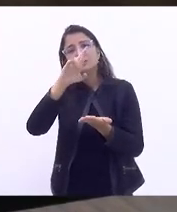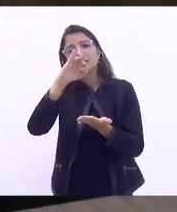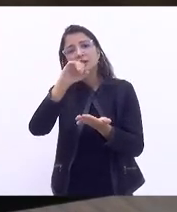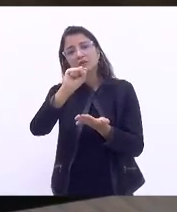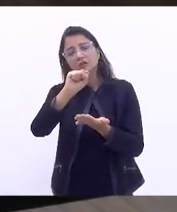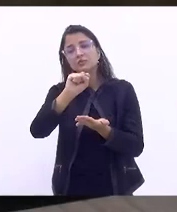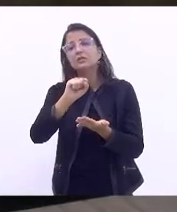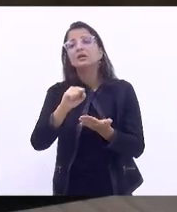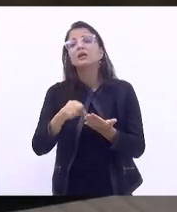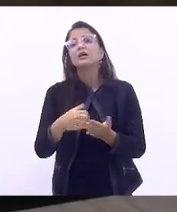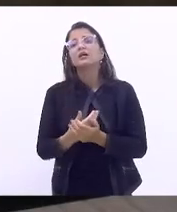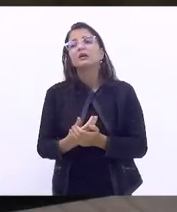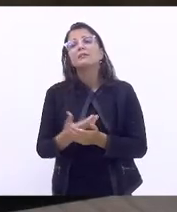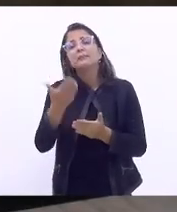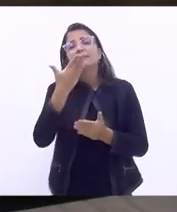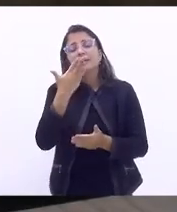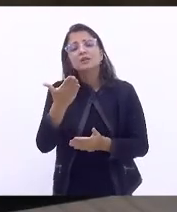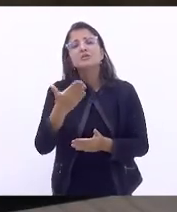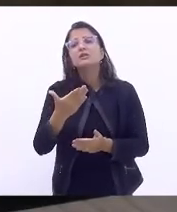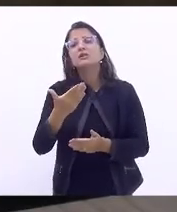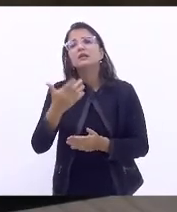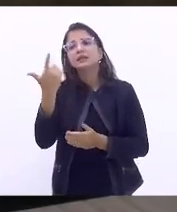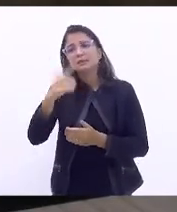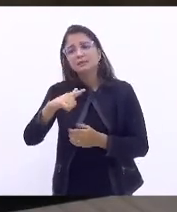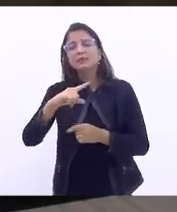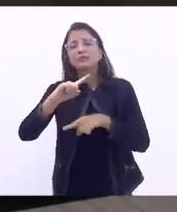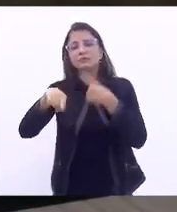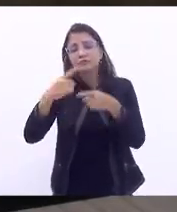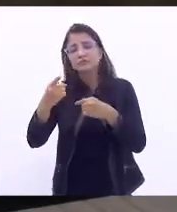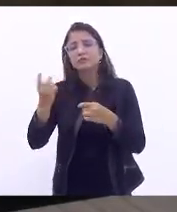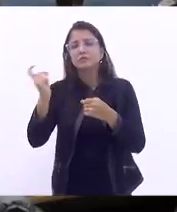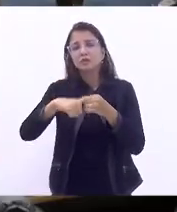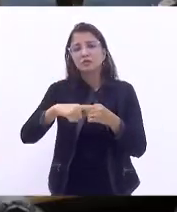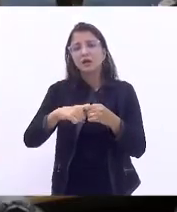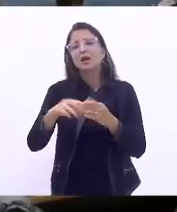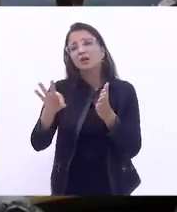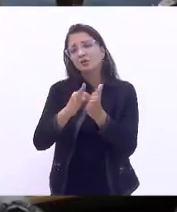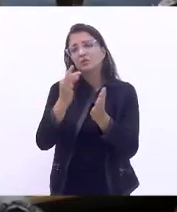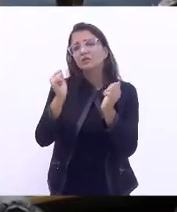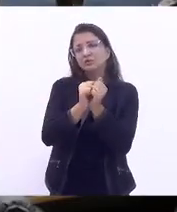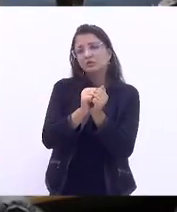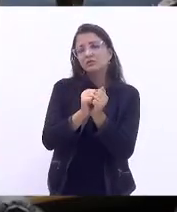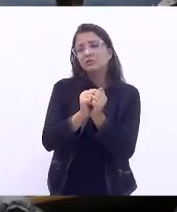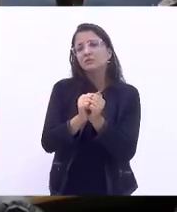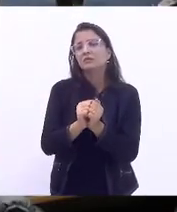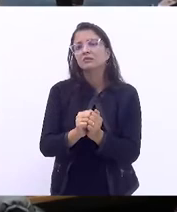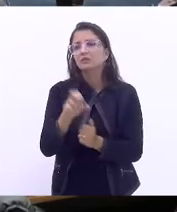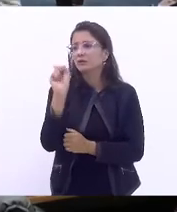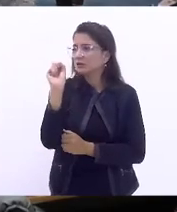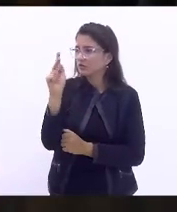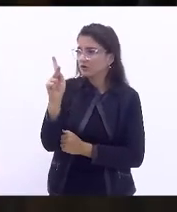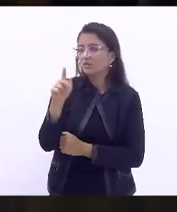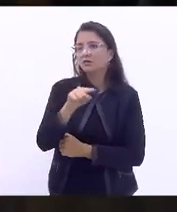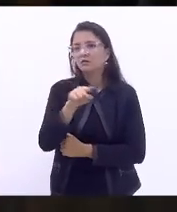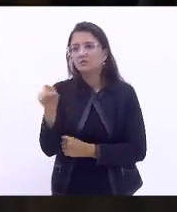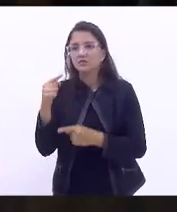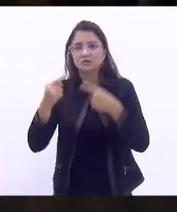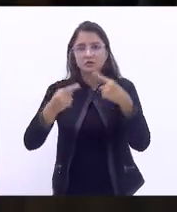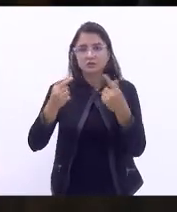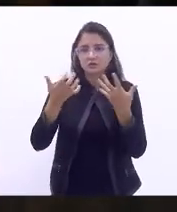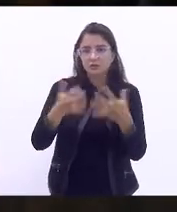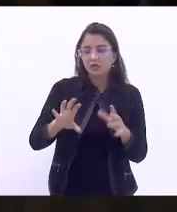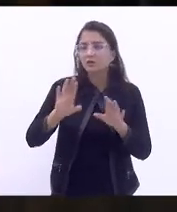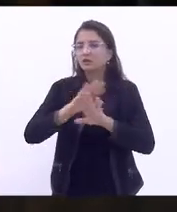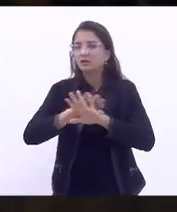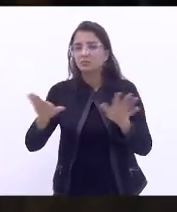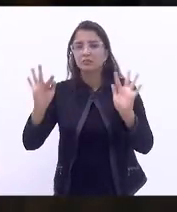pedir... quando voltar à casa, com a autoria. Obrigada, presidente. Ok. Não havendo mais quem queira discutir, encerra a